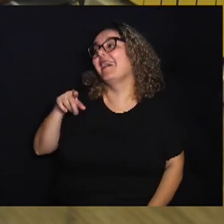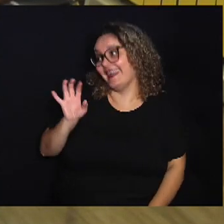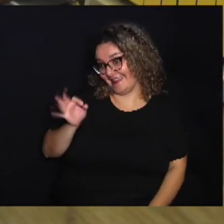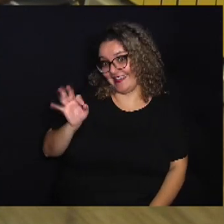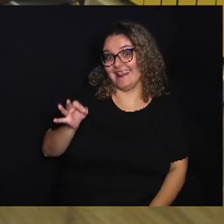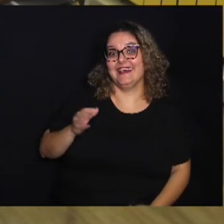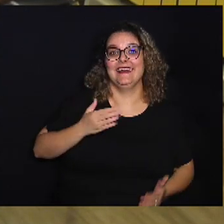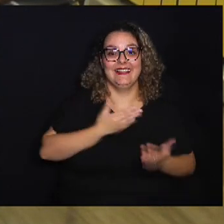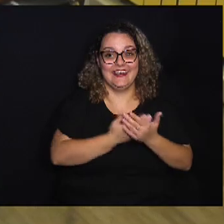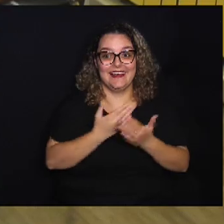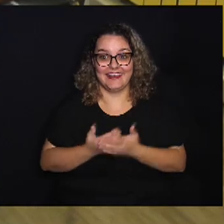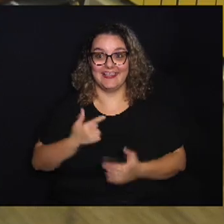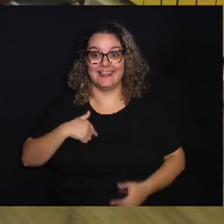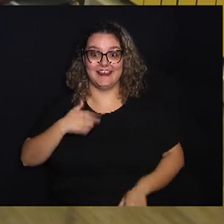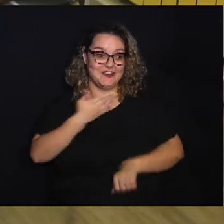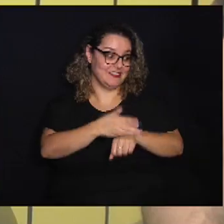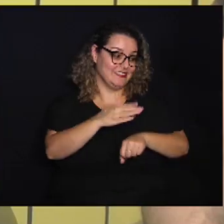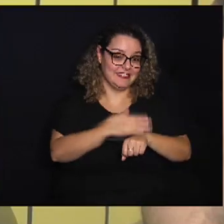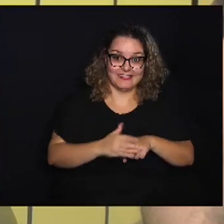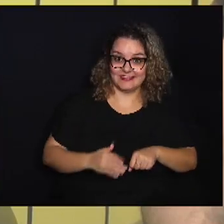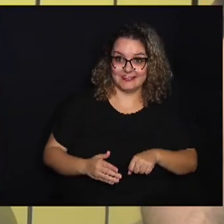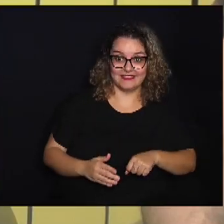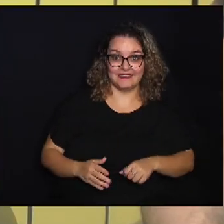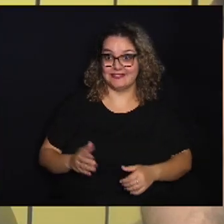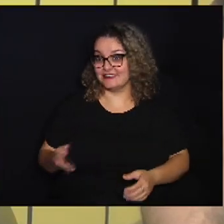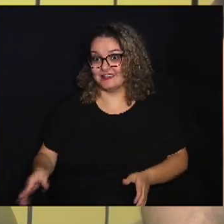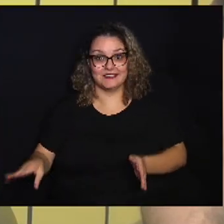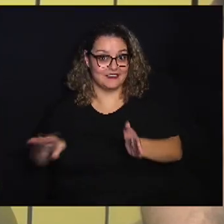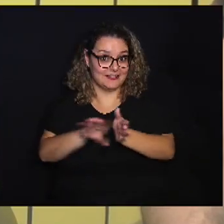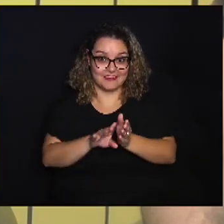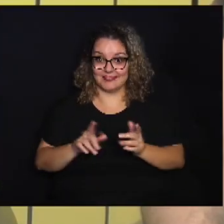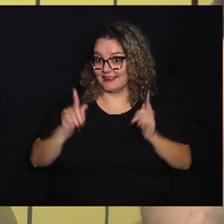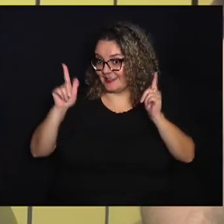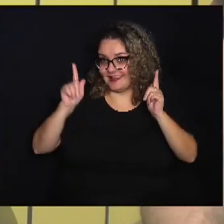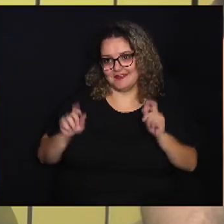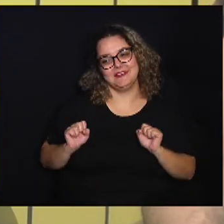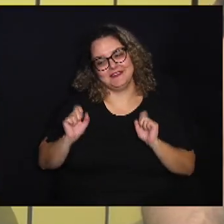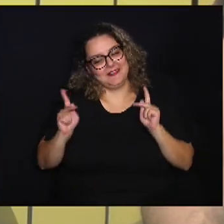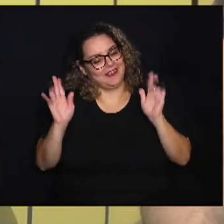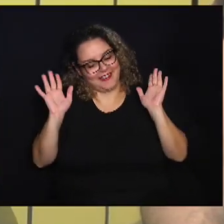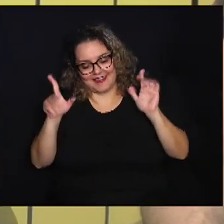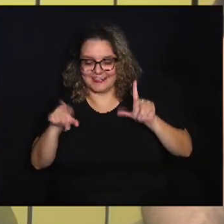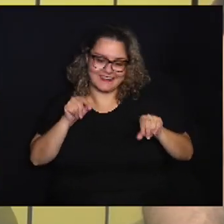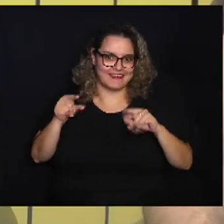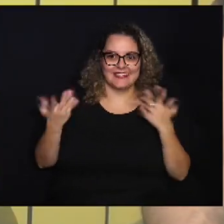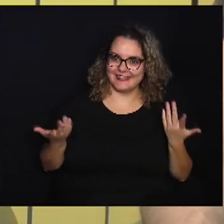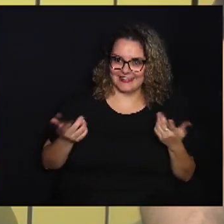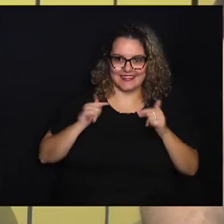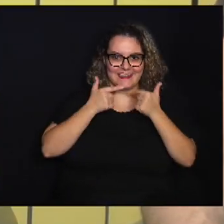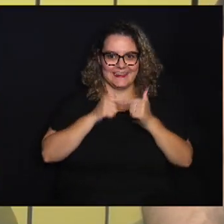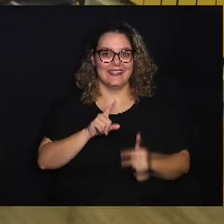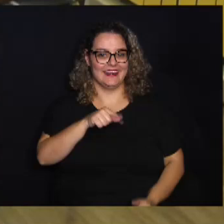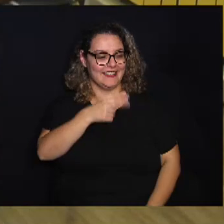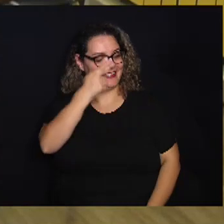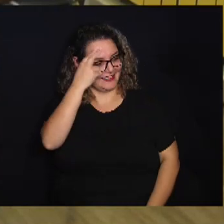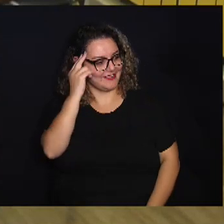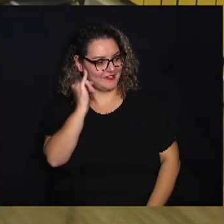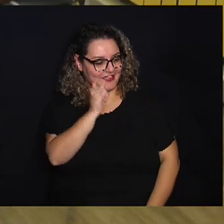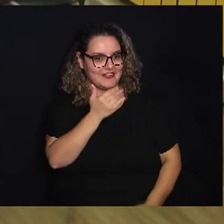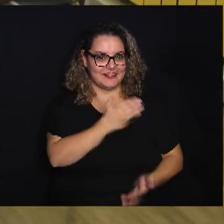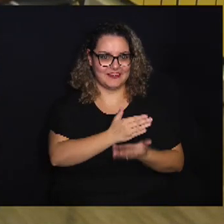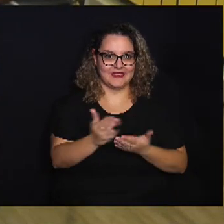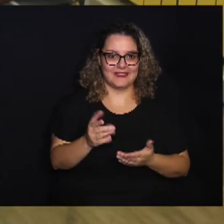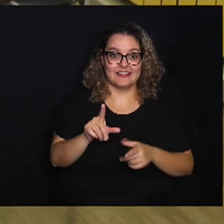Estudo! Tava saindo pra treinar, o pessoal tava saindo, chegando da balada. Mas tá tudo bem, escolhas, né? Mas é que o Gabriel falou no começo, né?